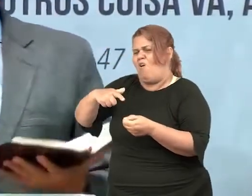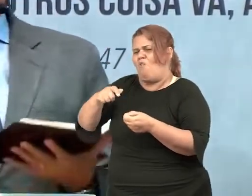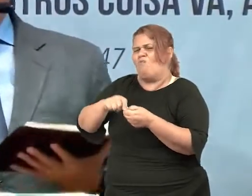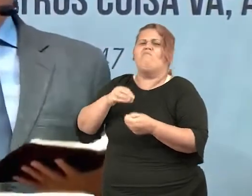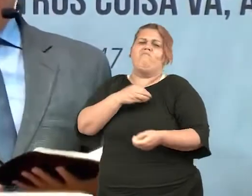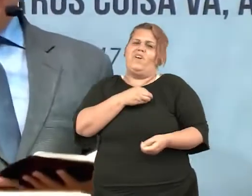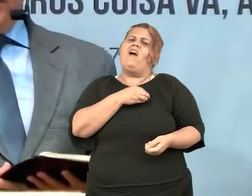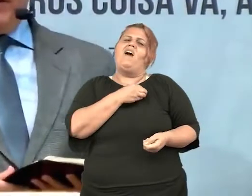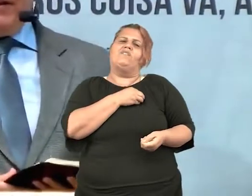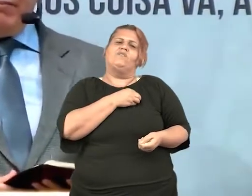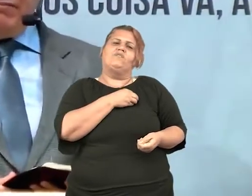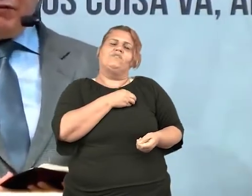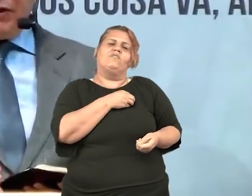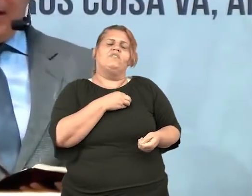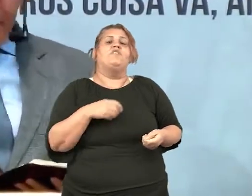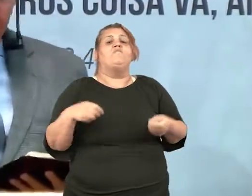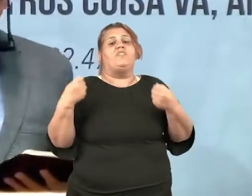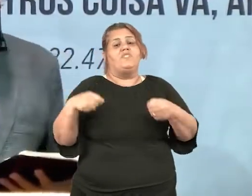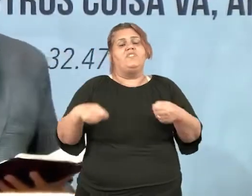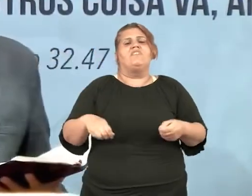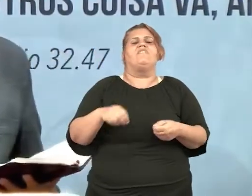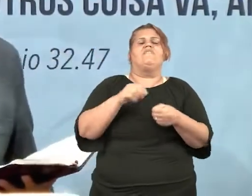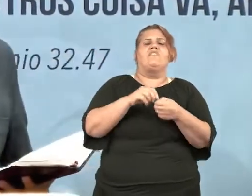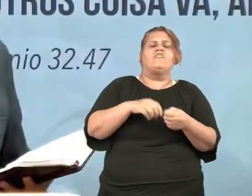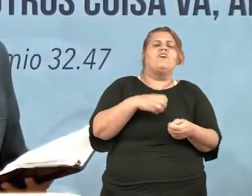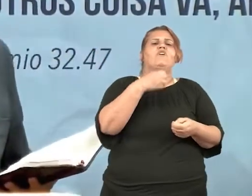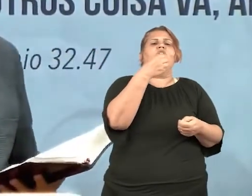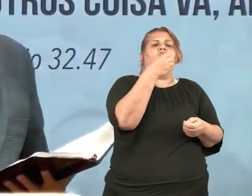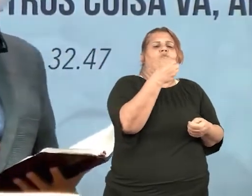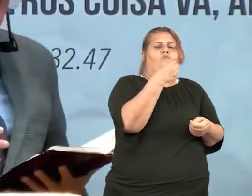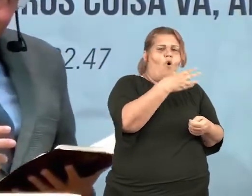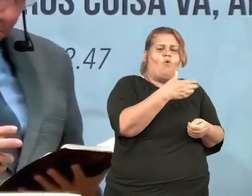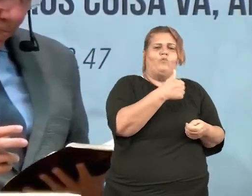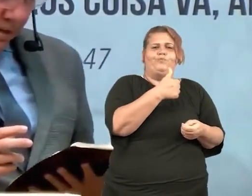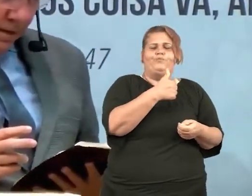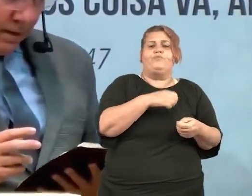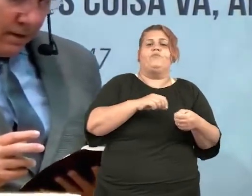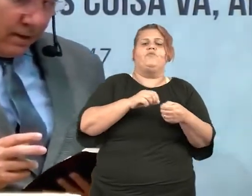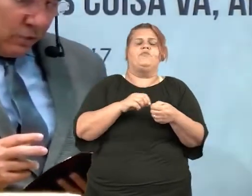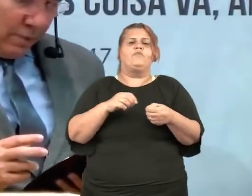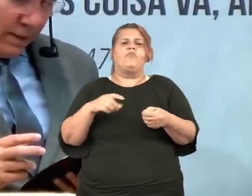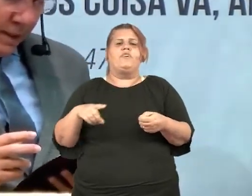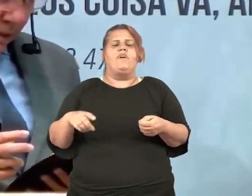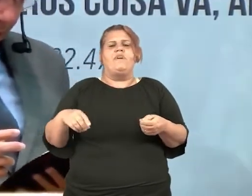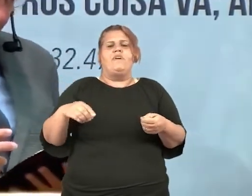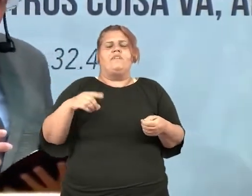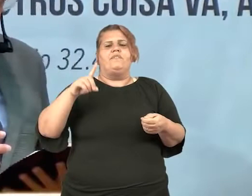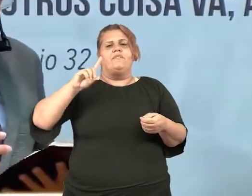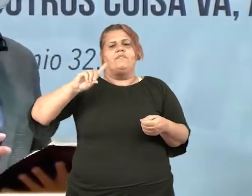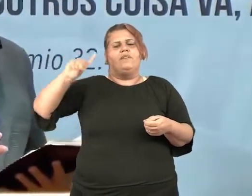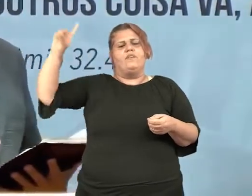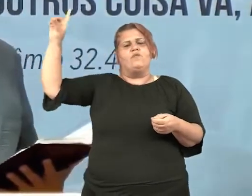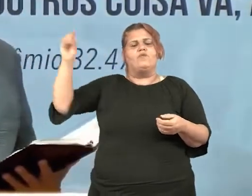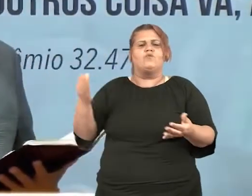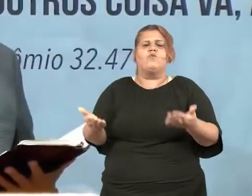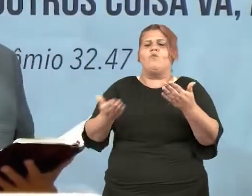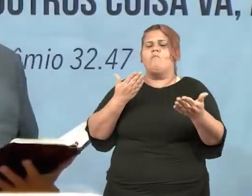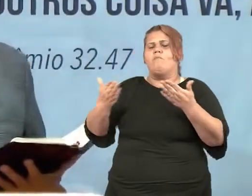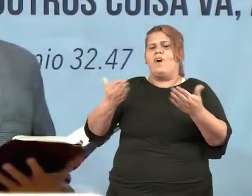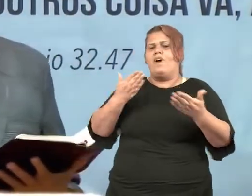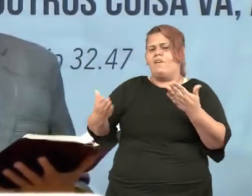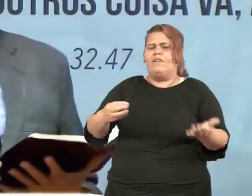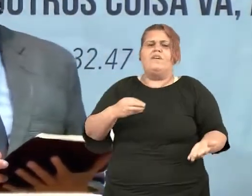da brevidade da vida, porque a Bíblia compara aqui a nossa vida de uma maneira interessantíssima, como